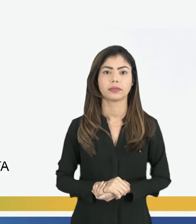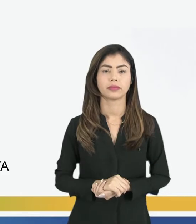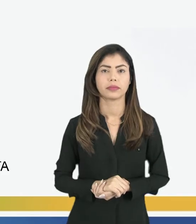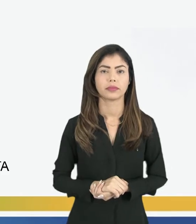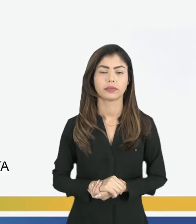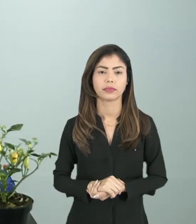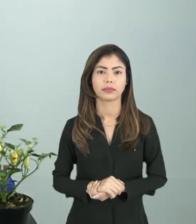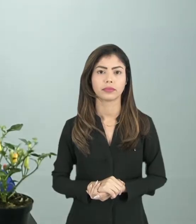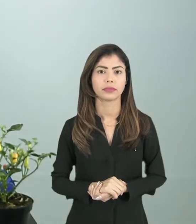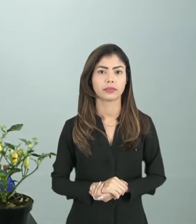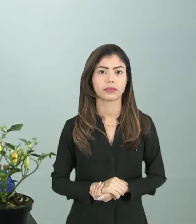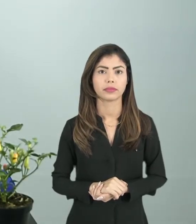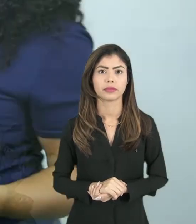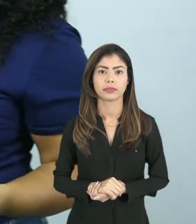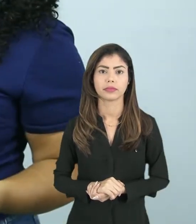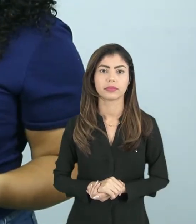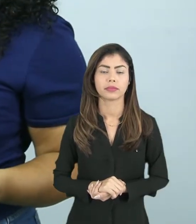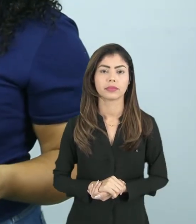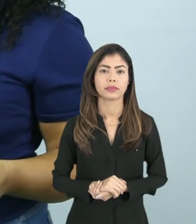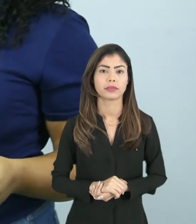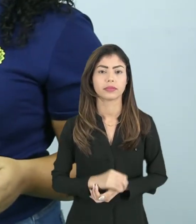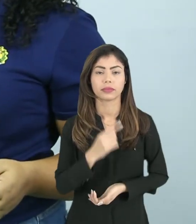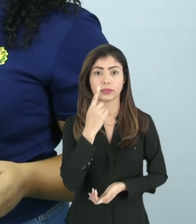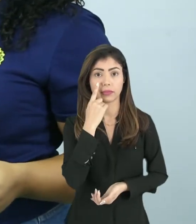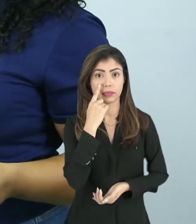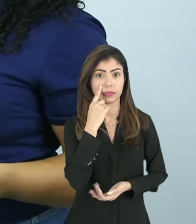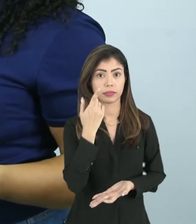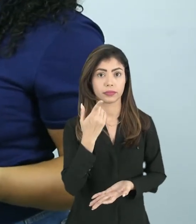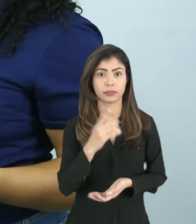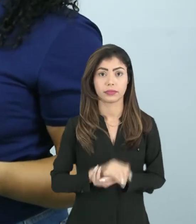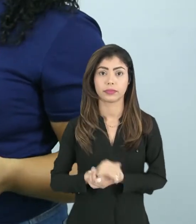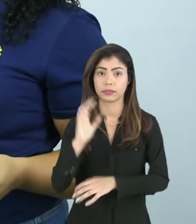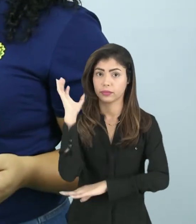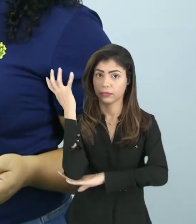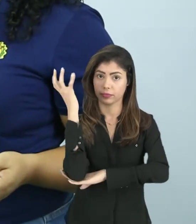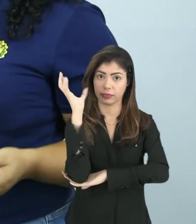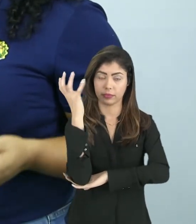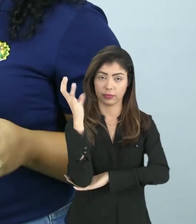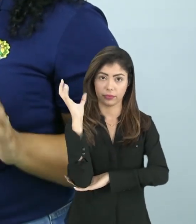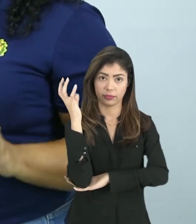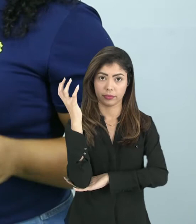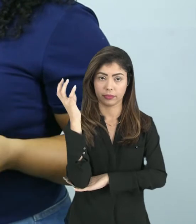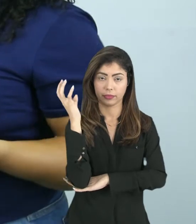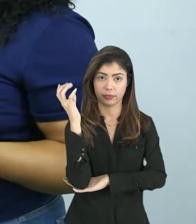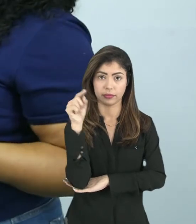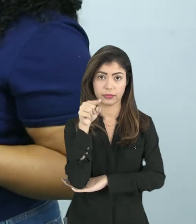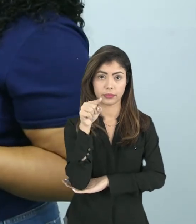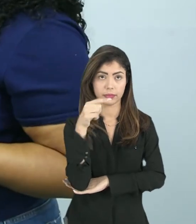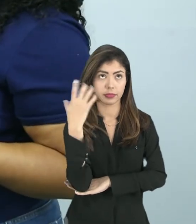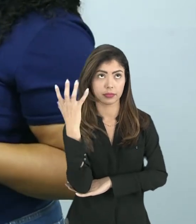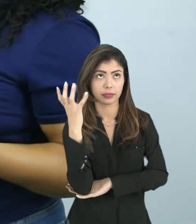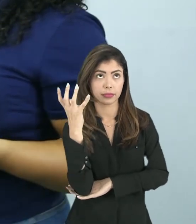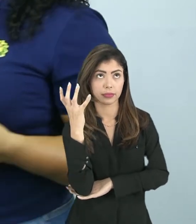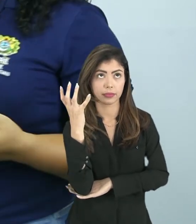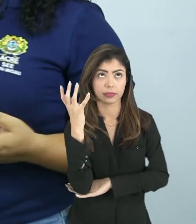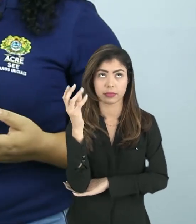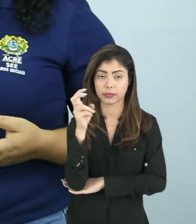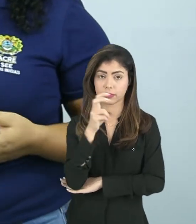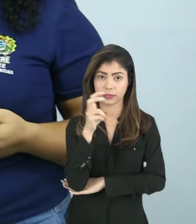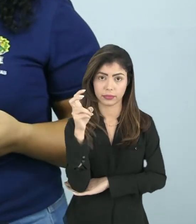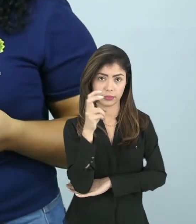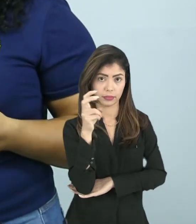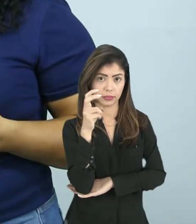Eu trouxe aqui uma sombra de uma árvore e essa árvore ela terá